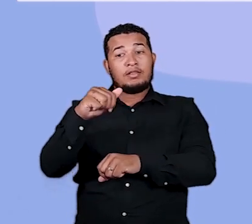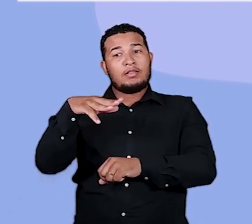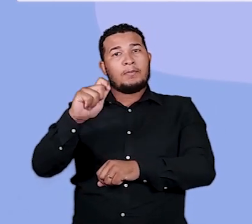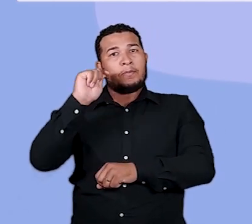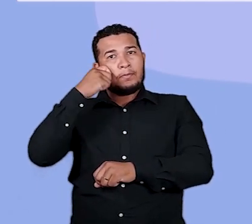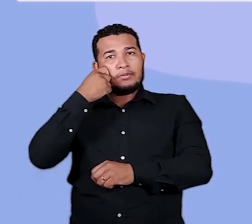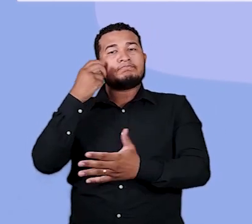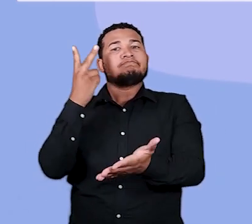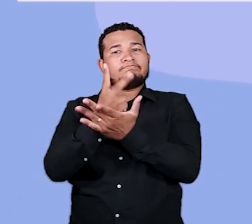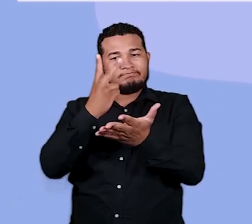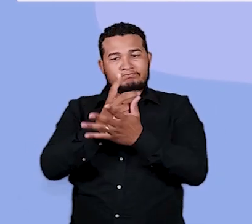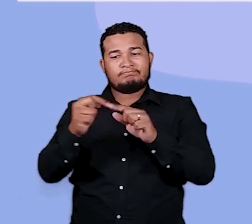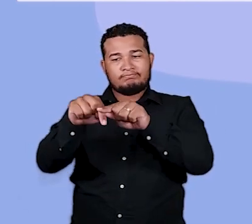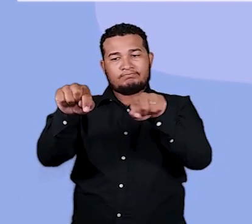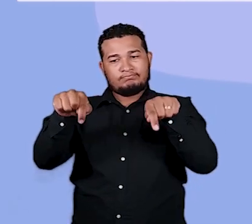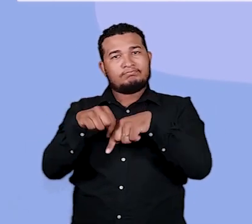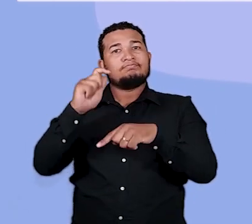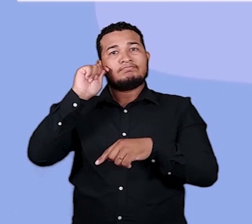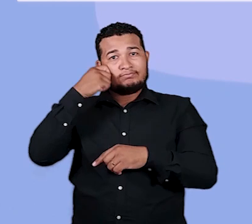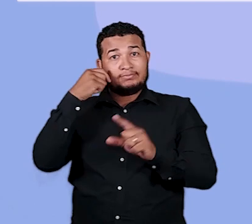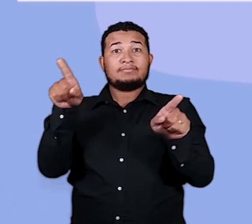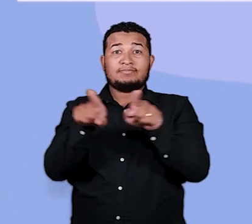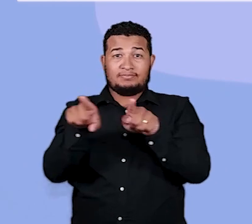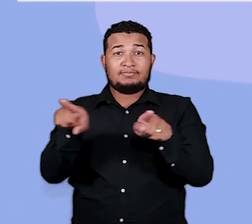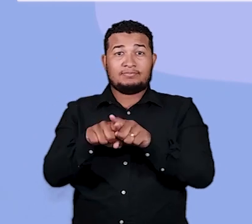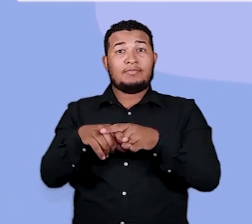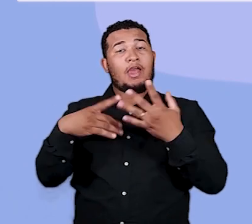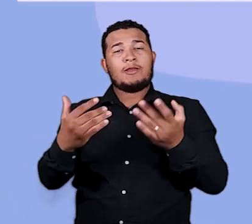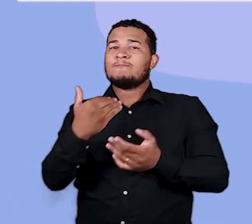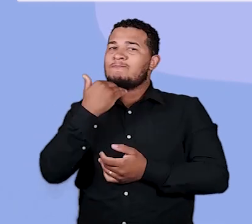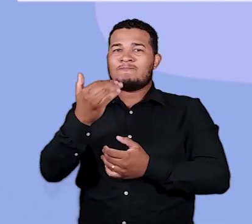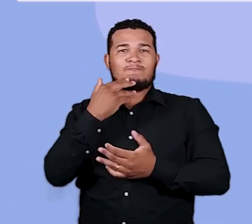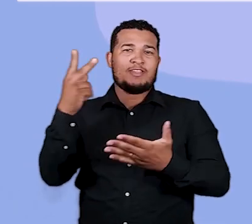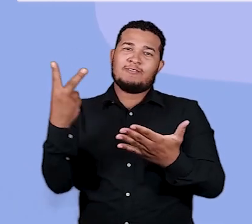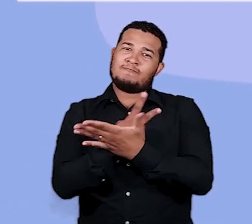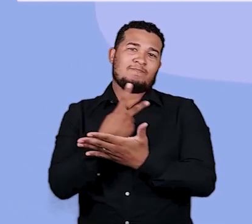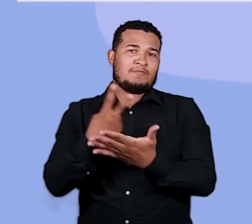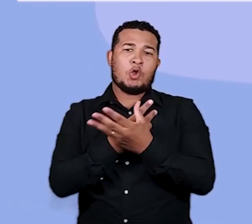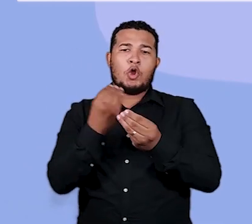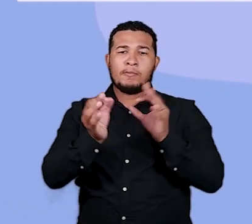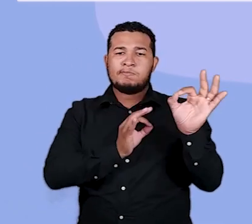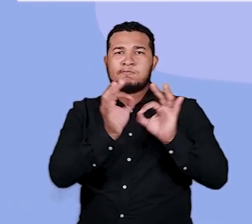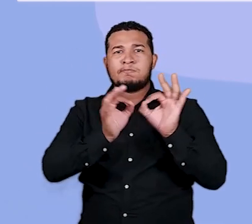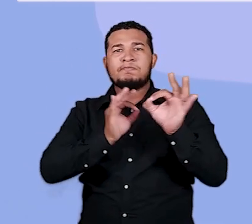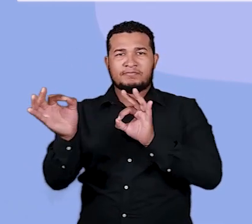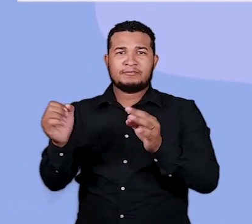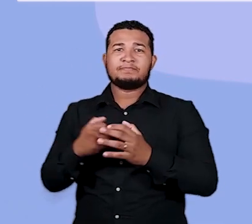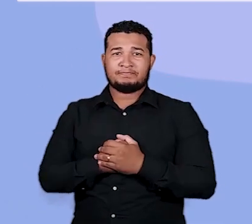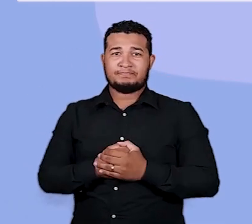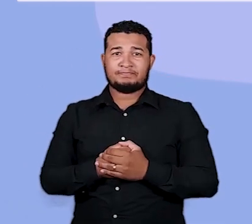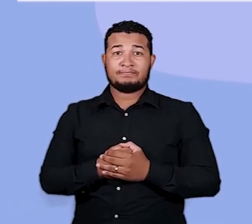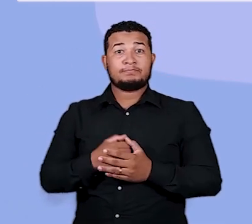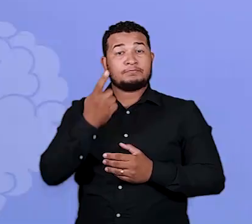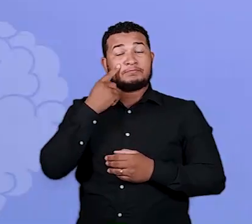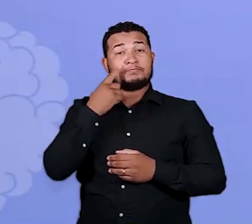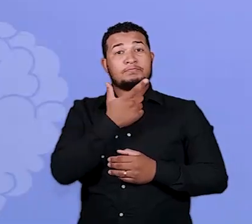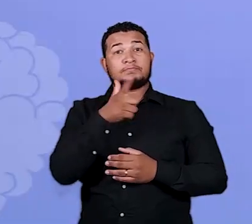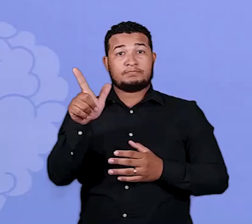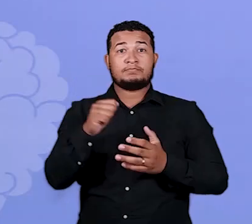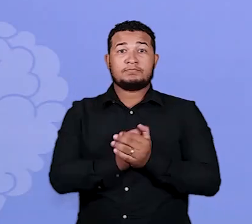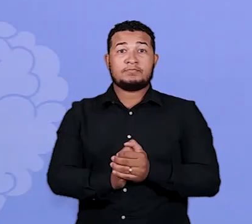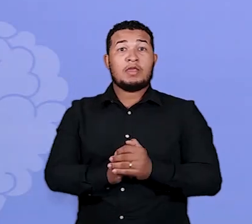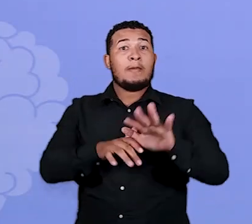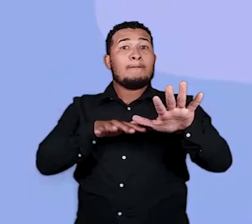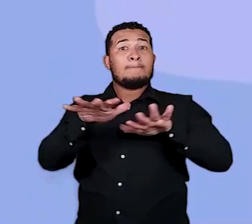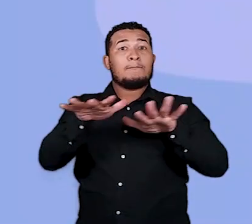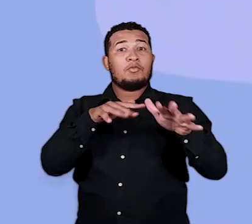dama preta sempre vai ocupar a casa preta. Dessa forma não tem como você errar na montagem desse tabuleiro. Vamos para o